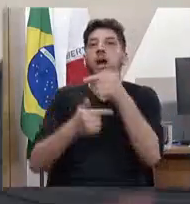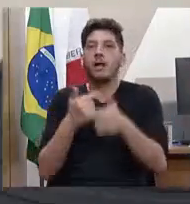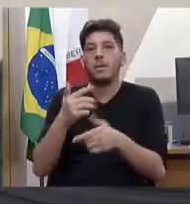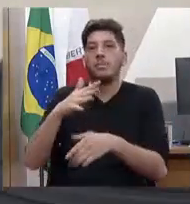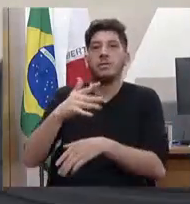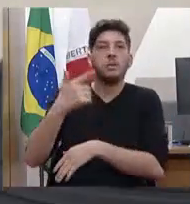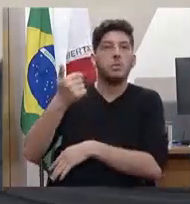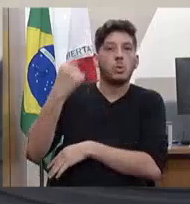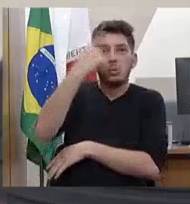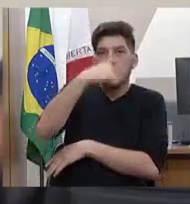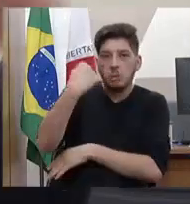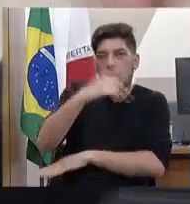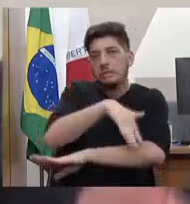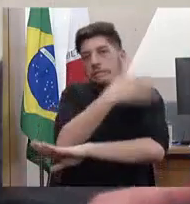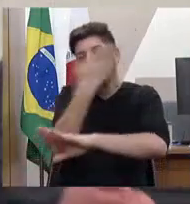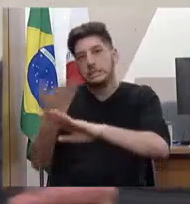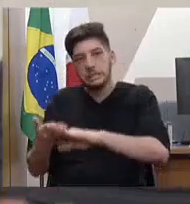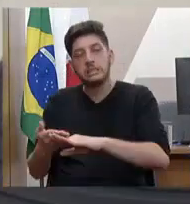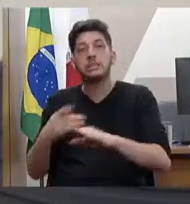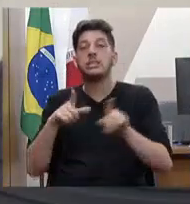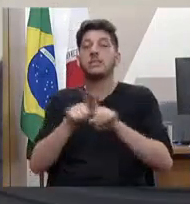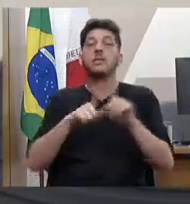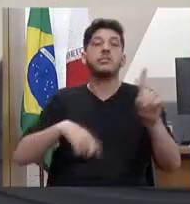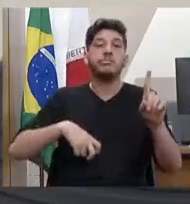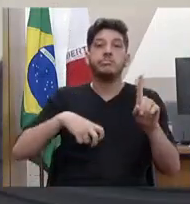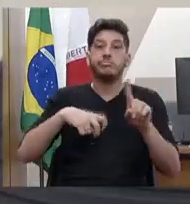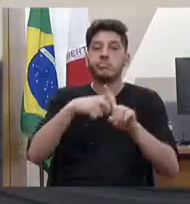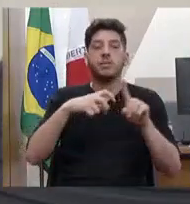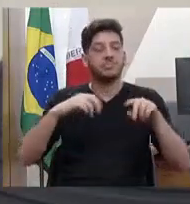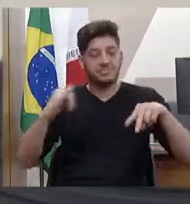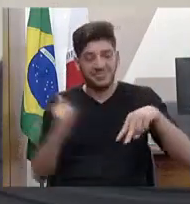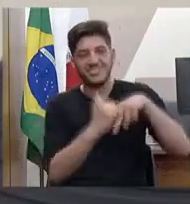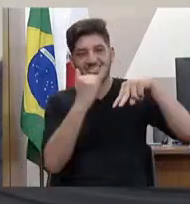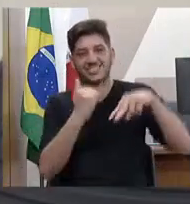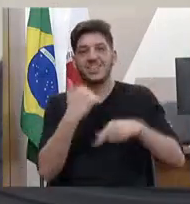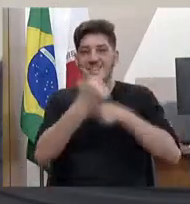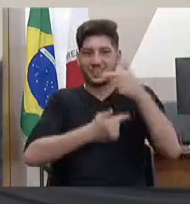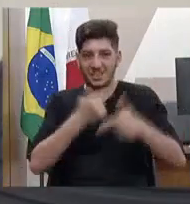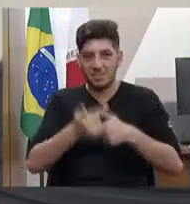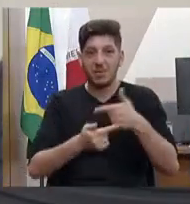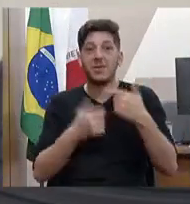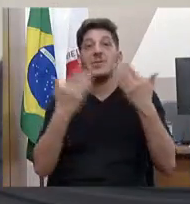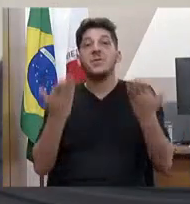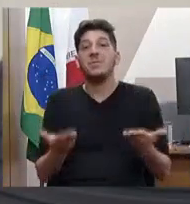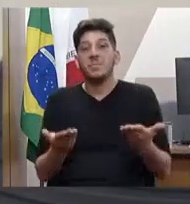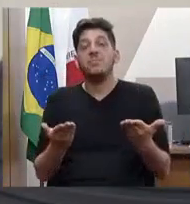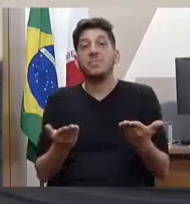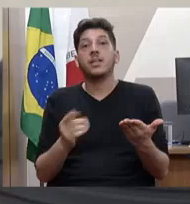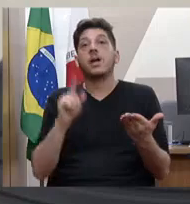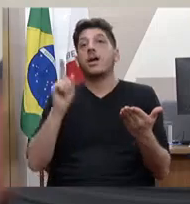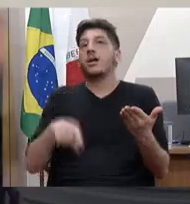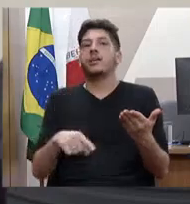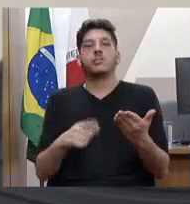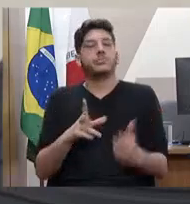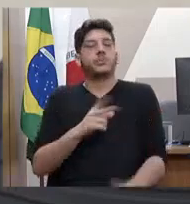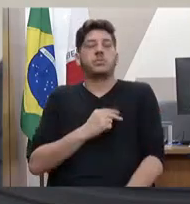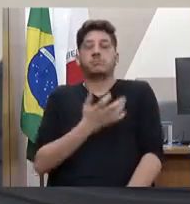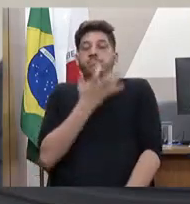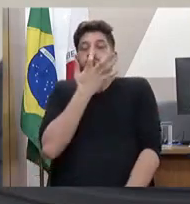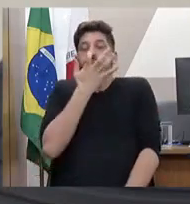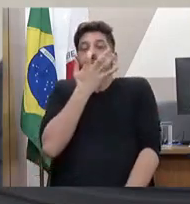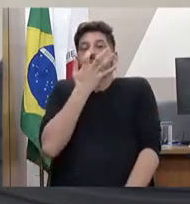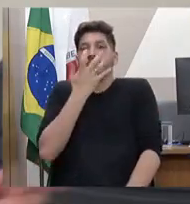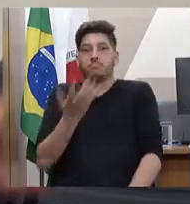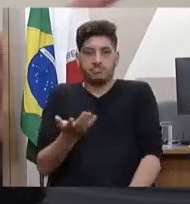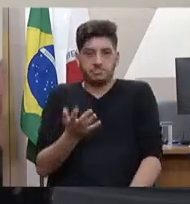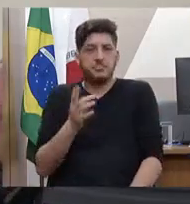horas seguidas né acidente trabalho com elas também então é um caso impressionante e o que eu